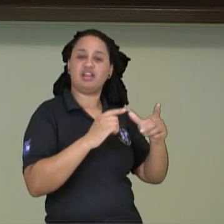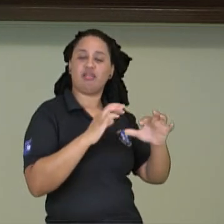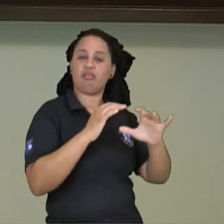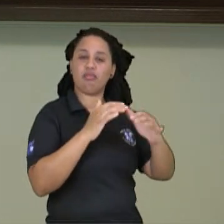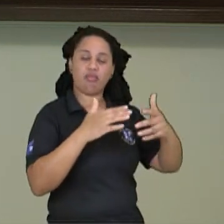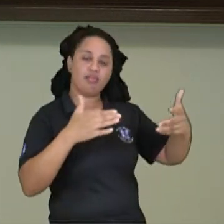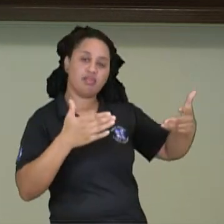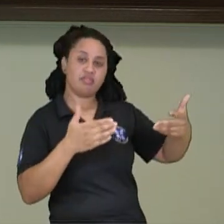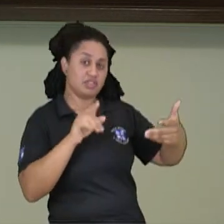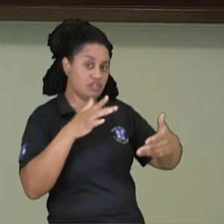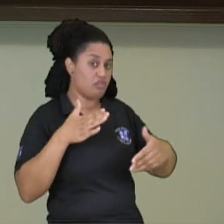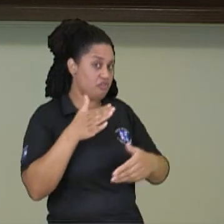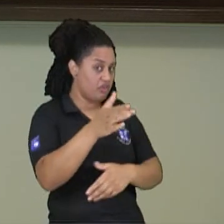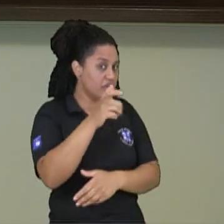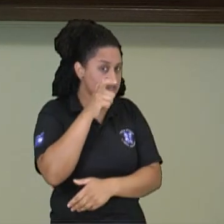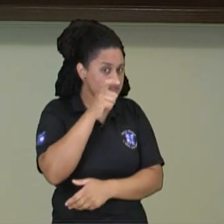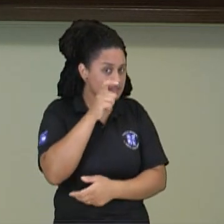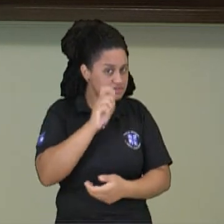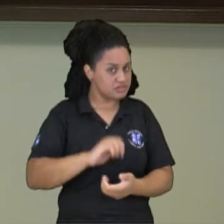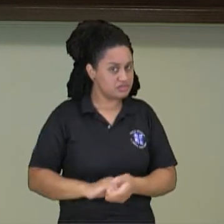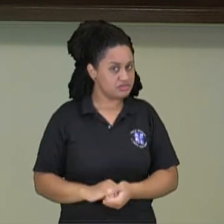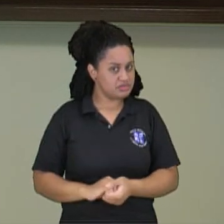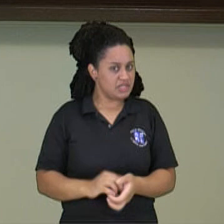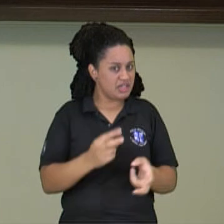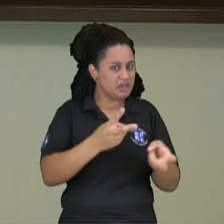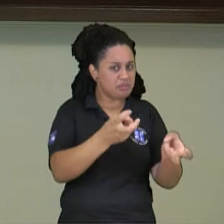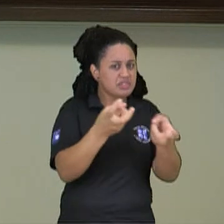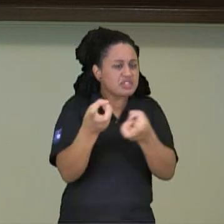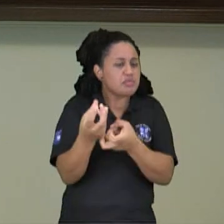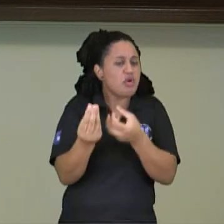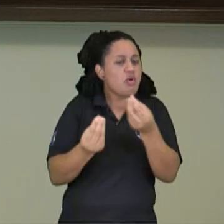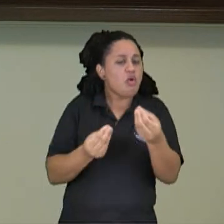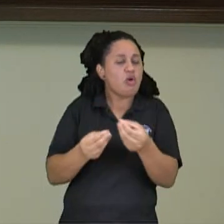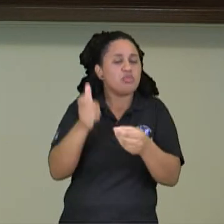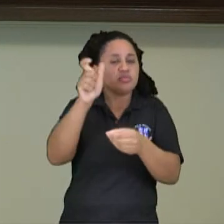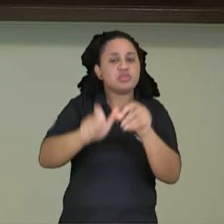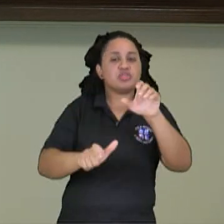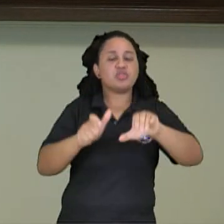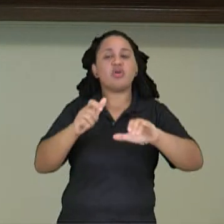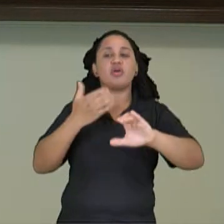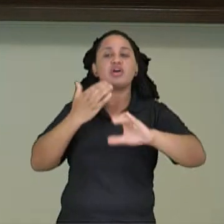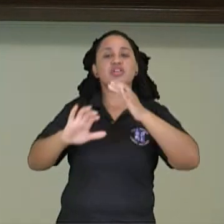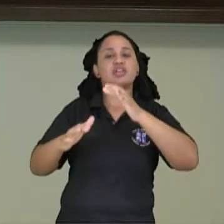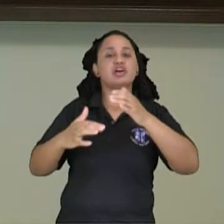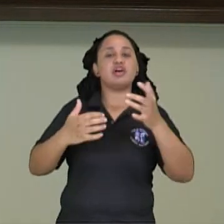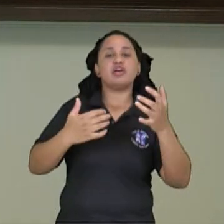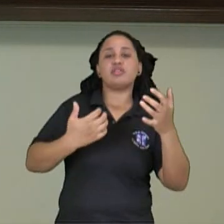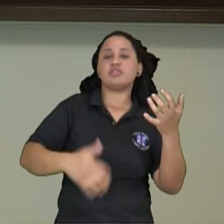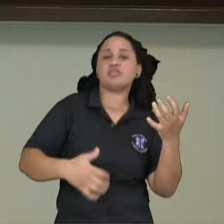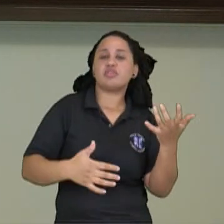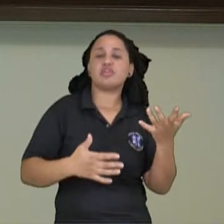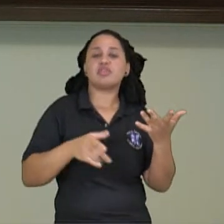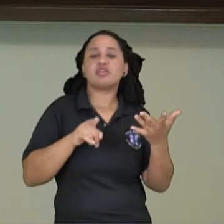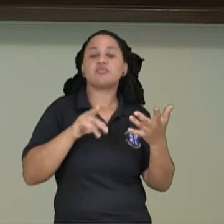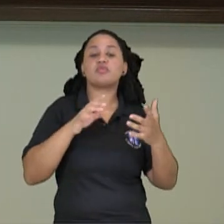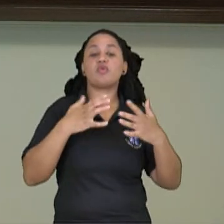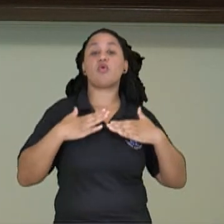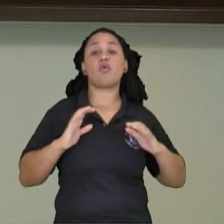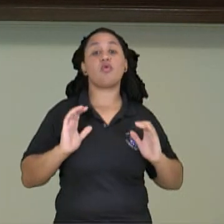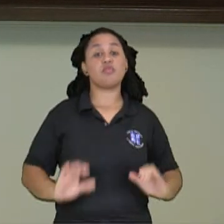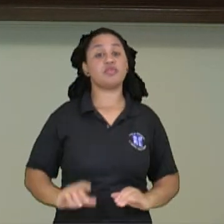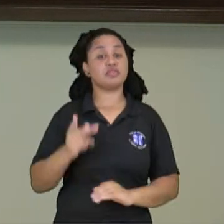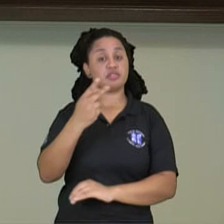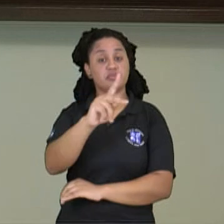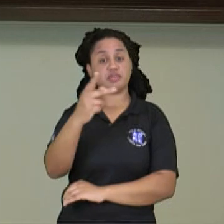atenção como que se comportam esses músicos? E como eu falei ali, na